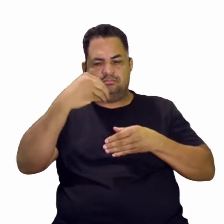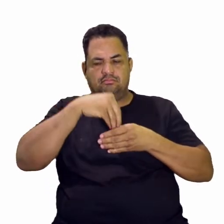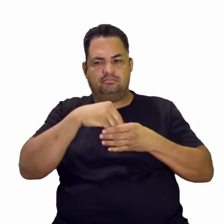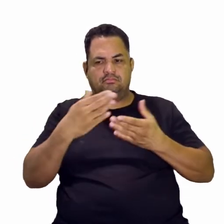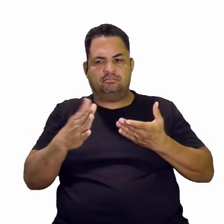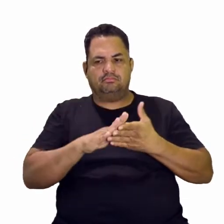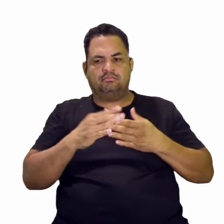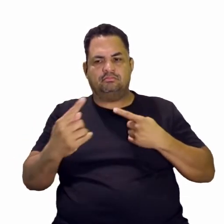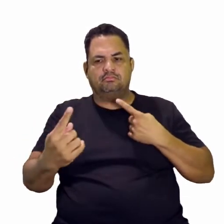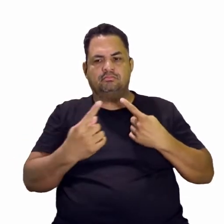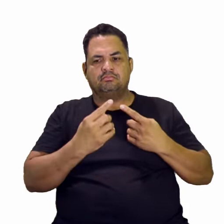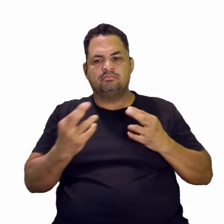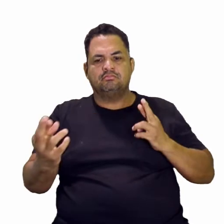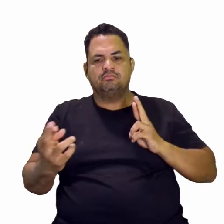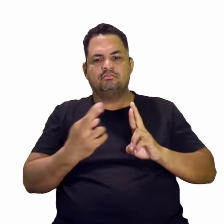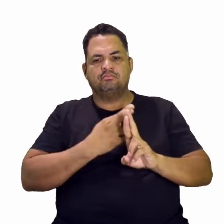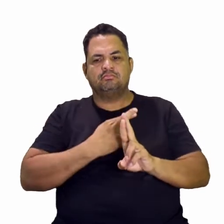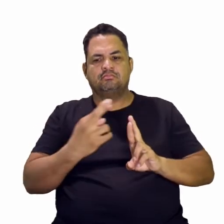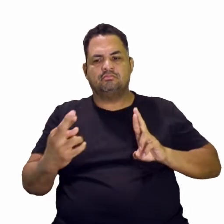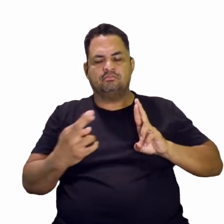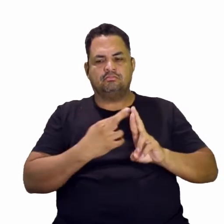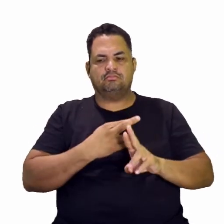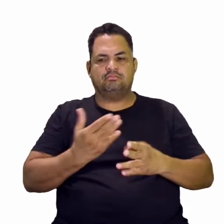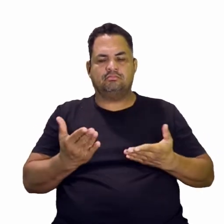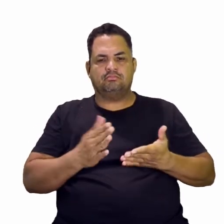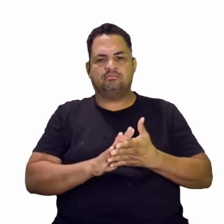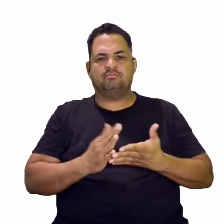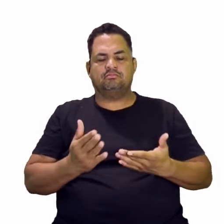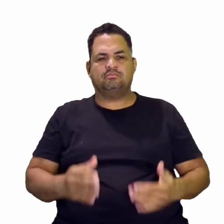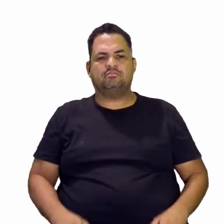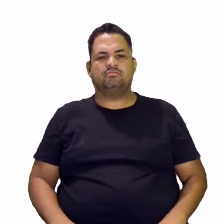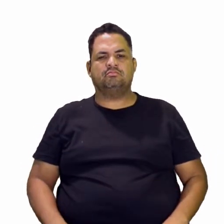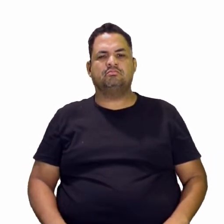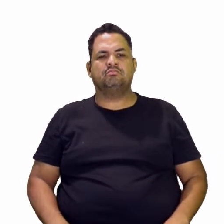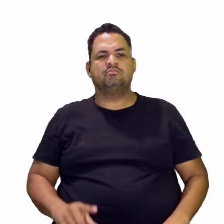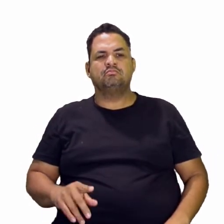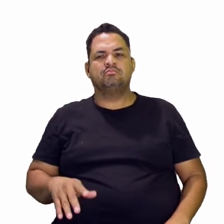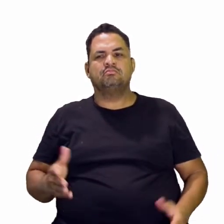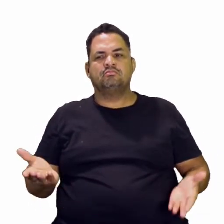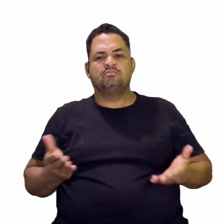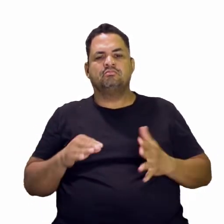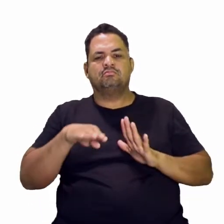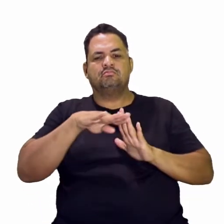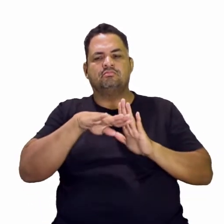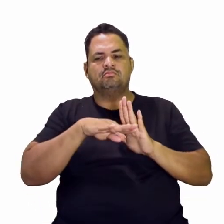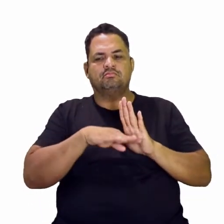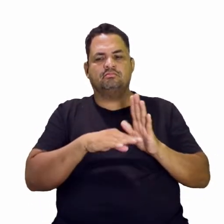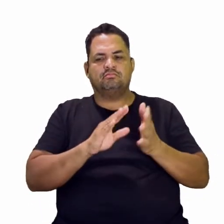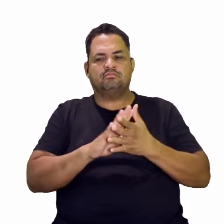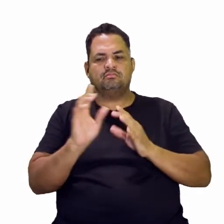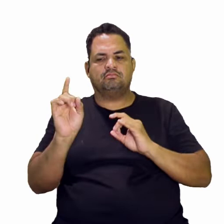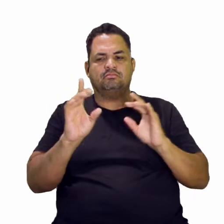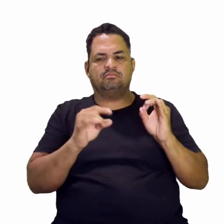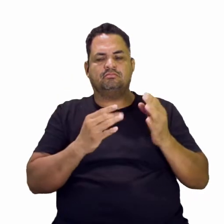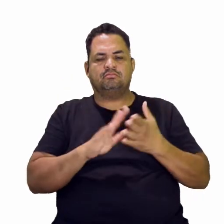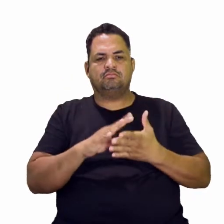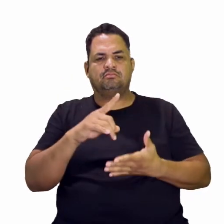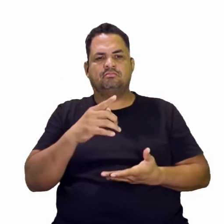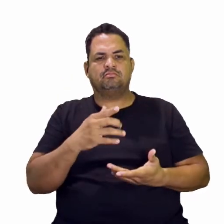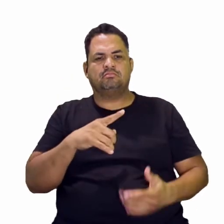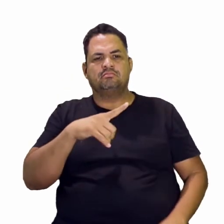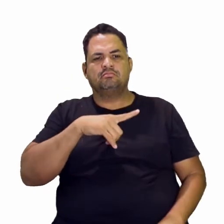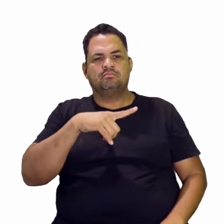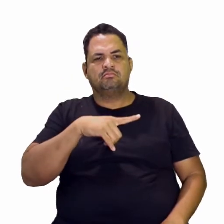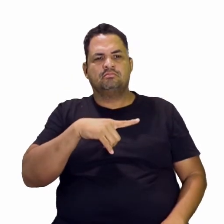Então, a gente vai ter uma imagem que a gente vai falar mais sobre eles, mas agora a gente está classificando cada um deles, né? Então, a gente vai